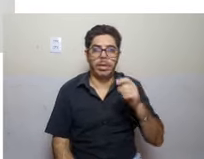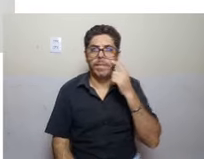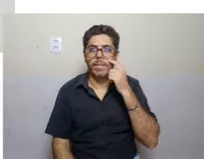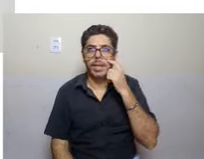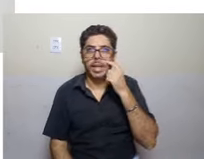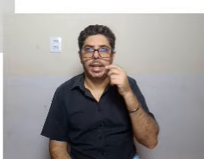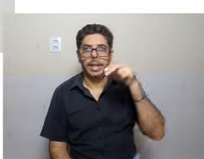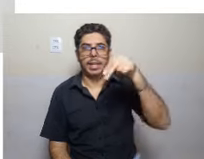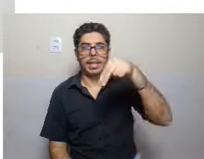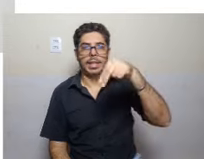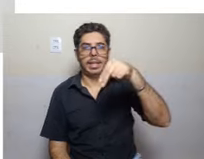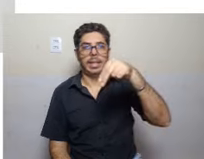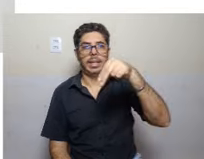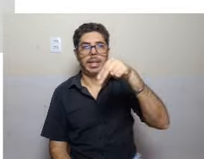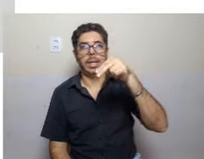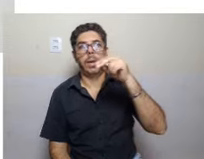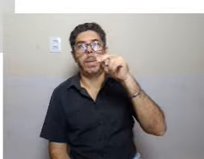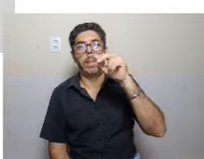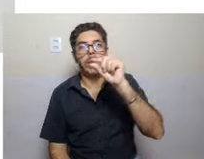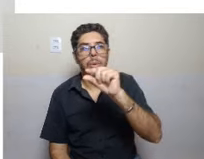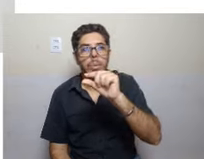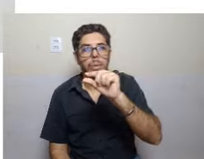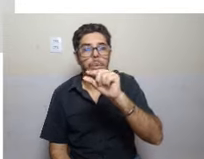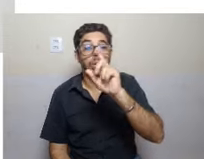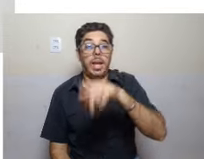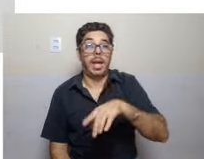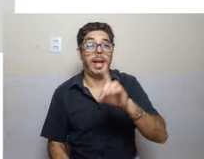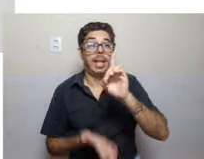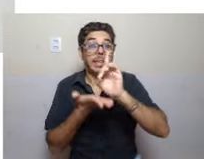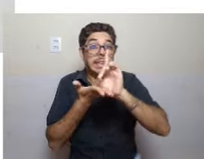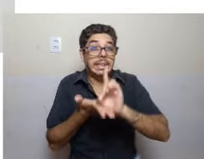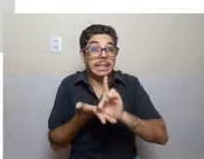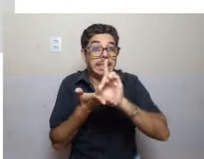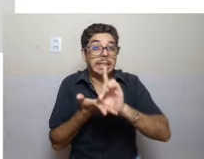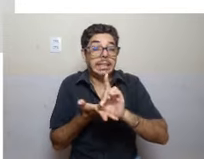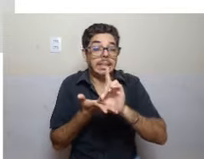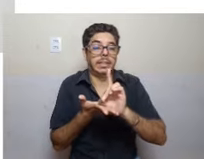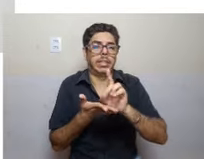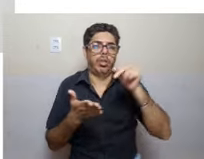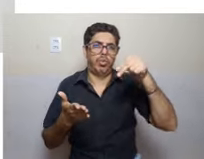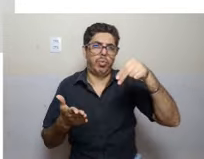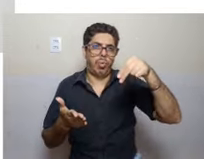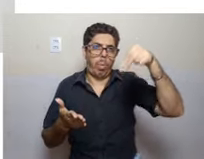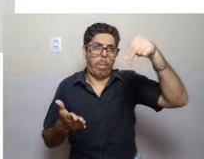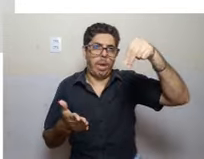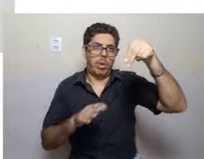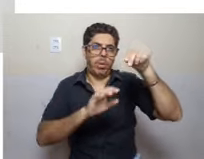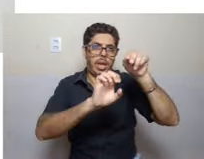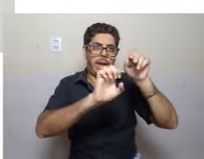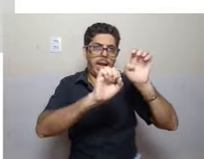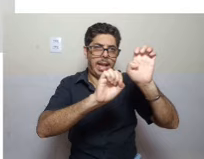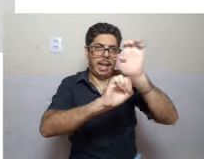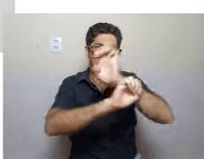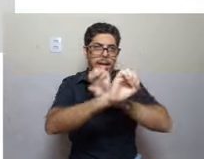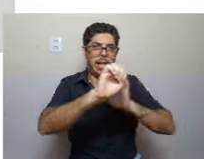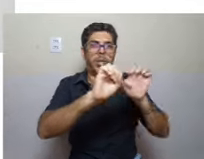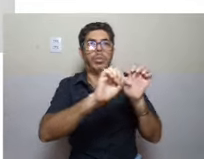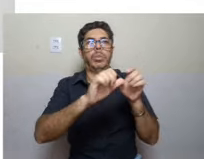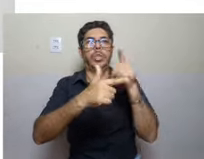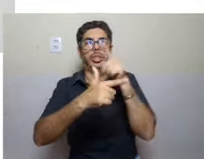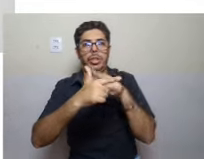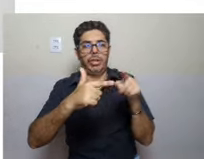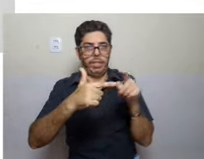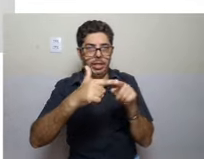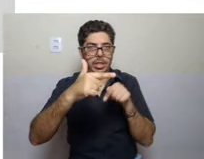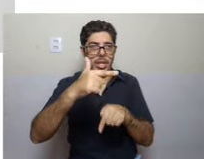é o número de elétrons por unidade de volume. Com isso, você vê que a carga total que cruza a seção transversal nesse